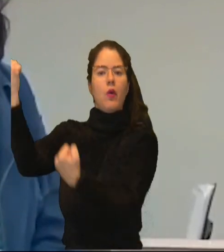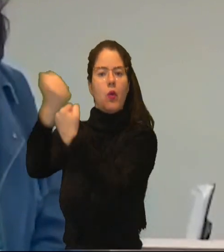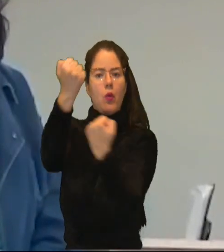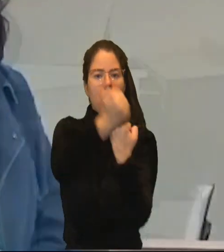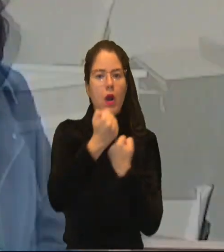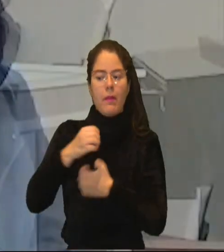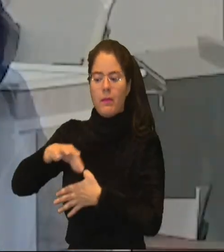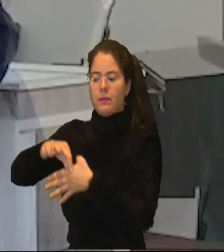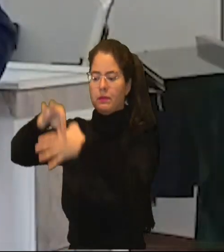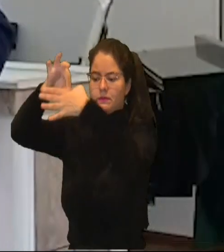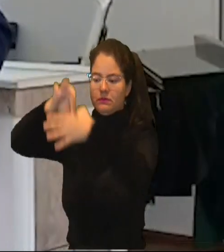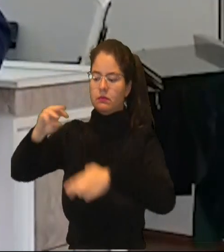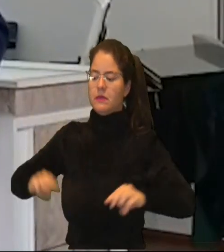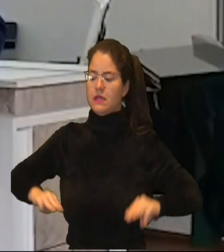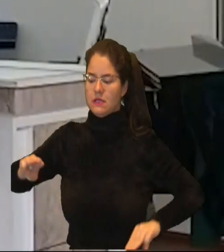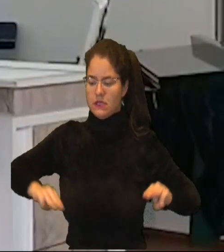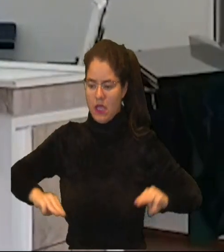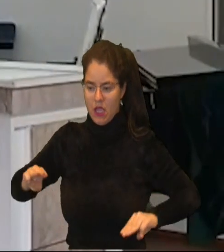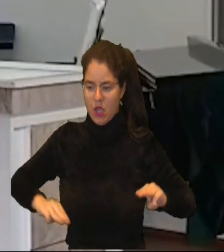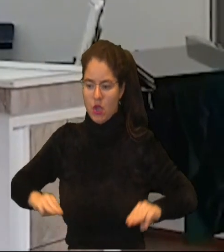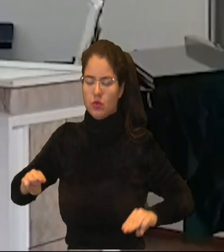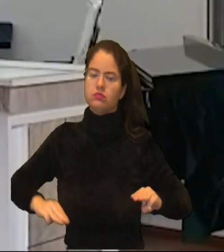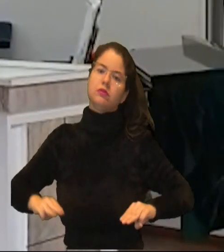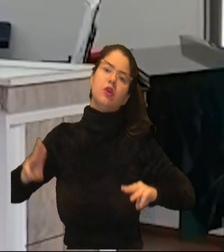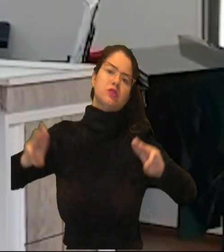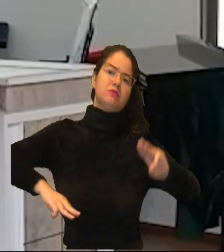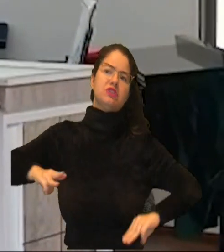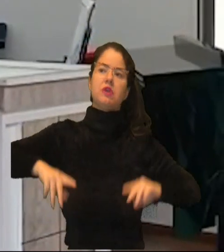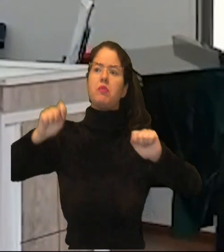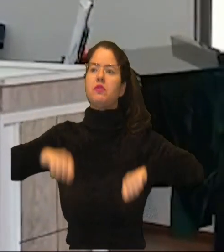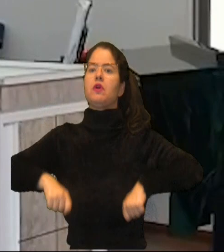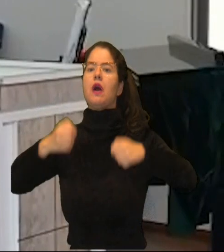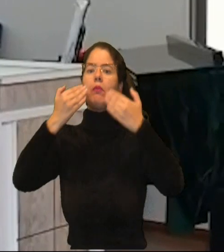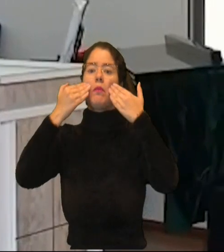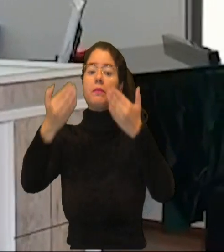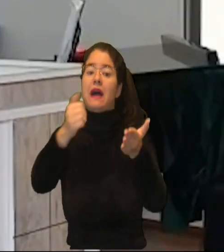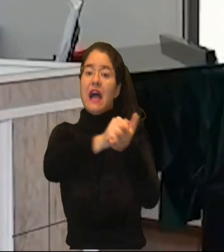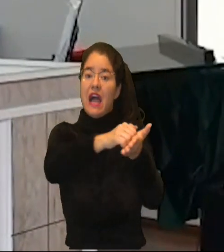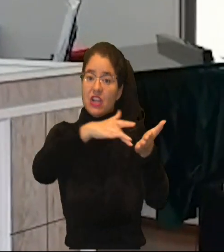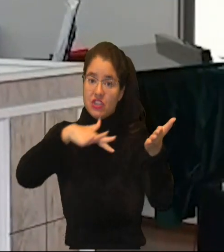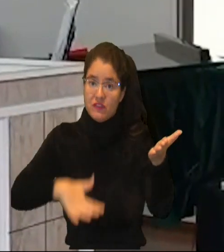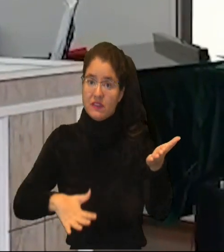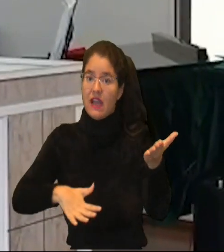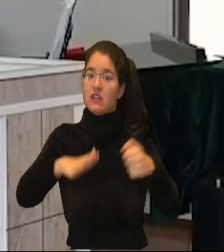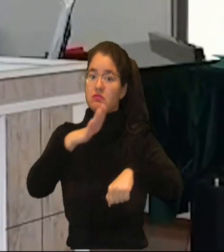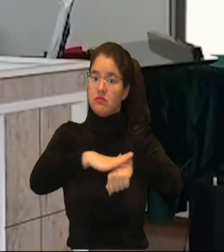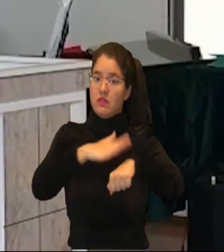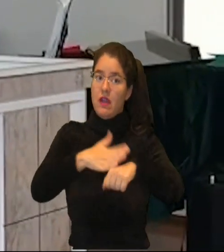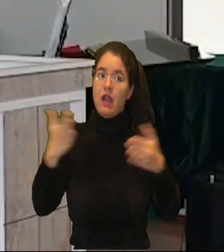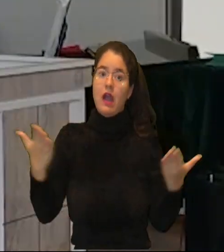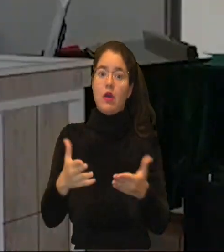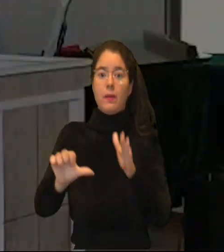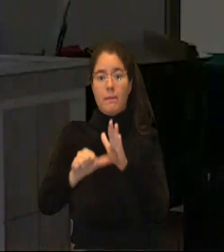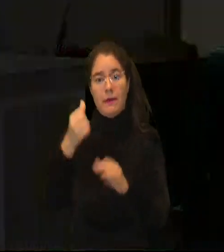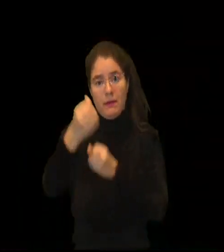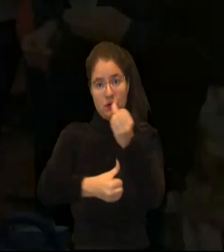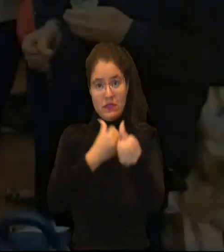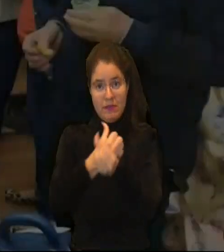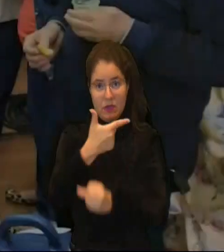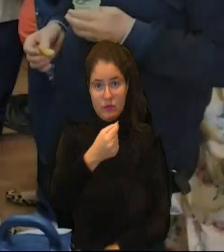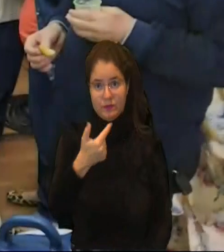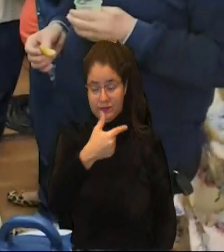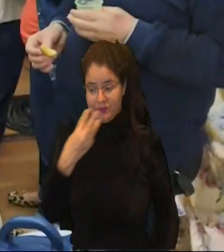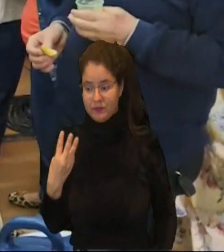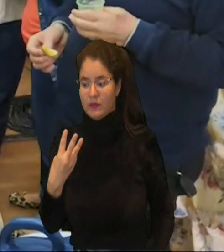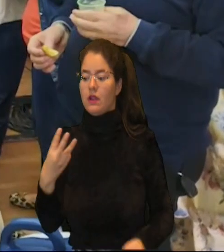dos ministérios envolvidos, que puderam expor as atividades desenvolvidas neste primeiro semestre de 2023. O